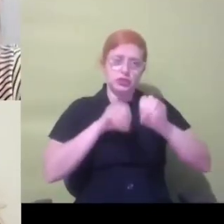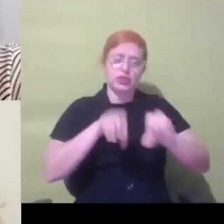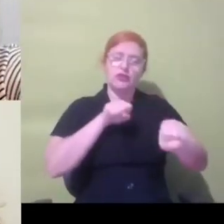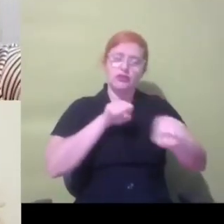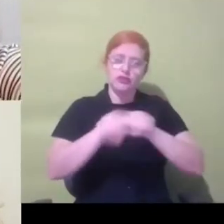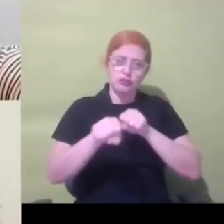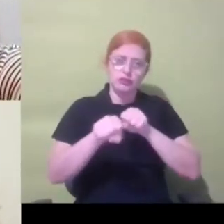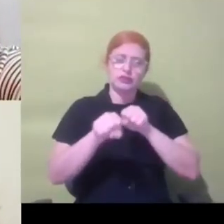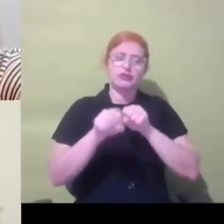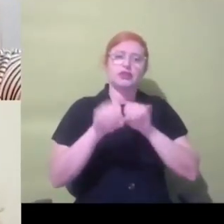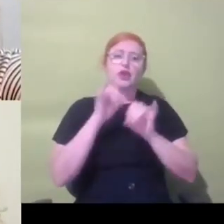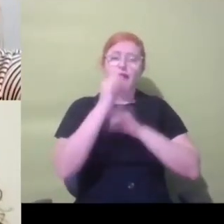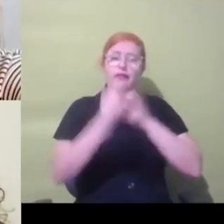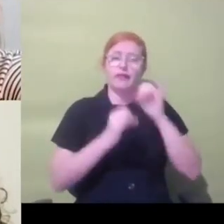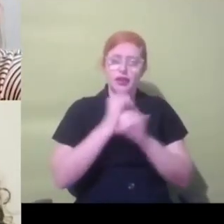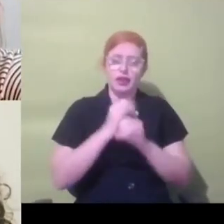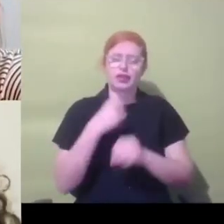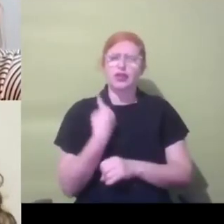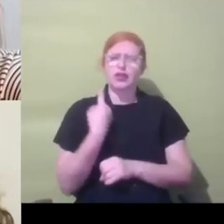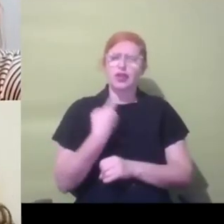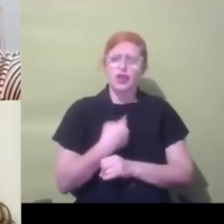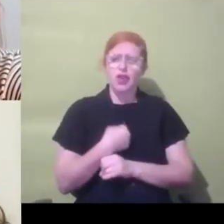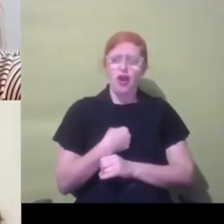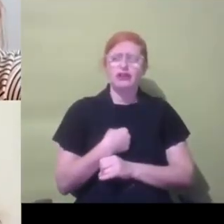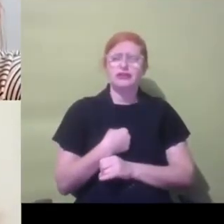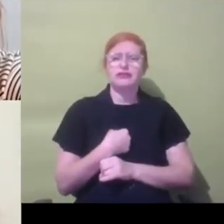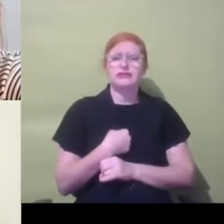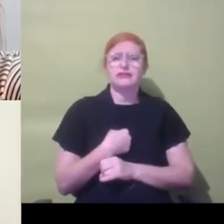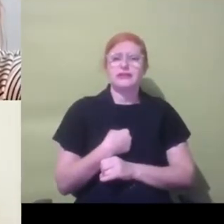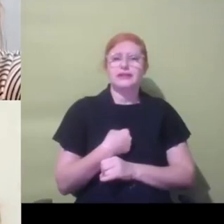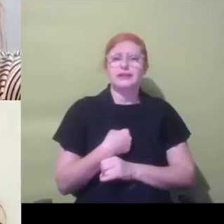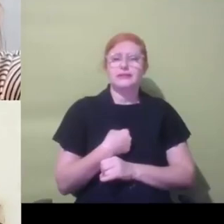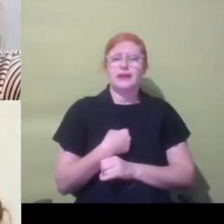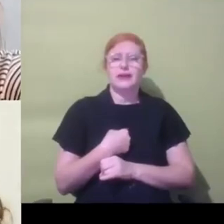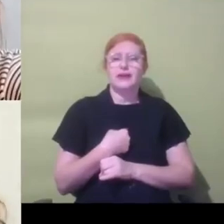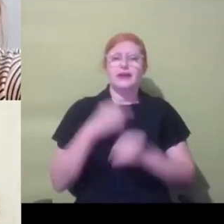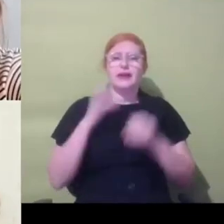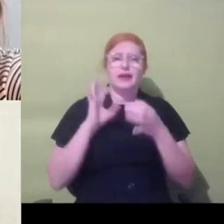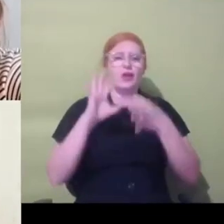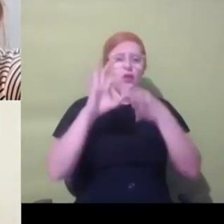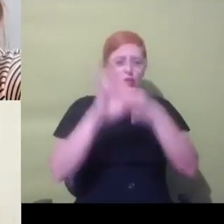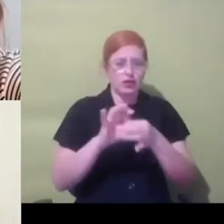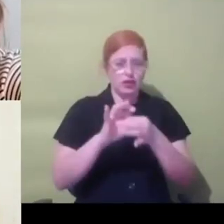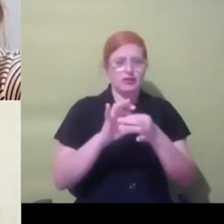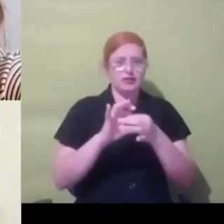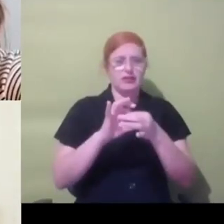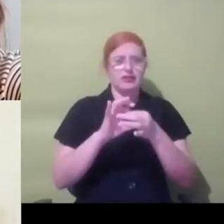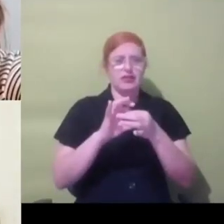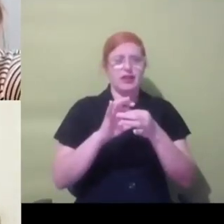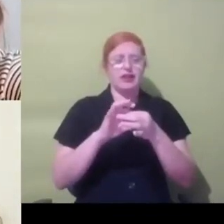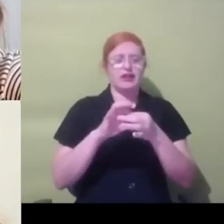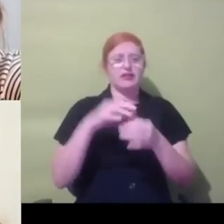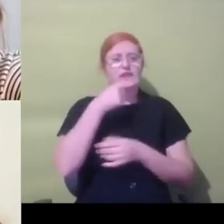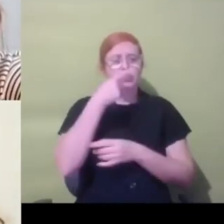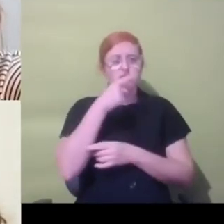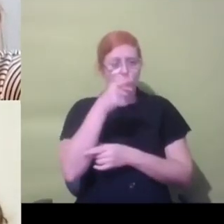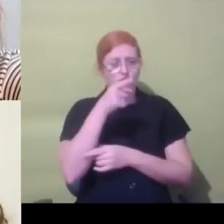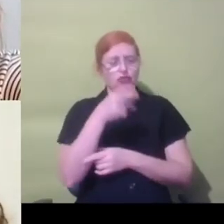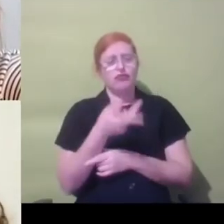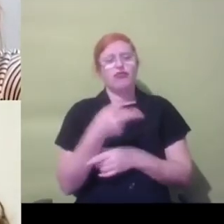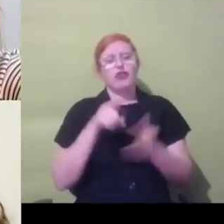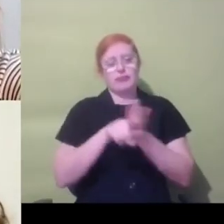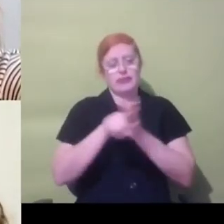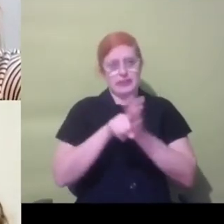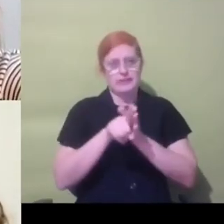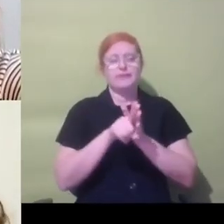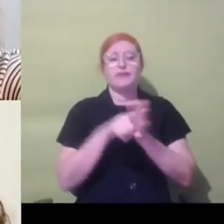formação online, a gente começou, assim, para conectar com isso que tu estava falando da pesquisa, né? A gente